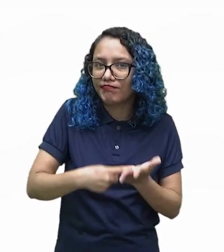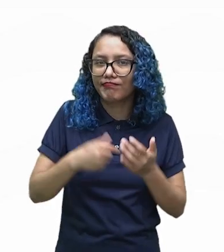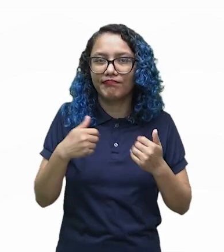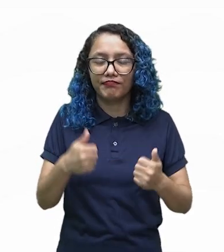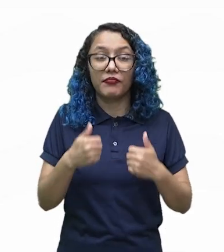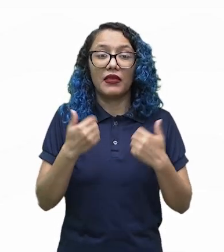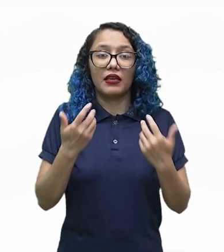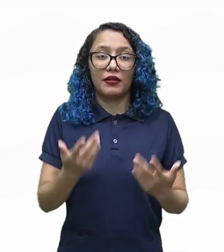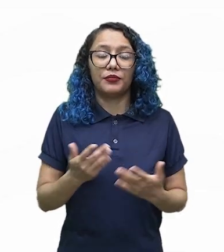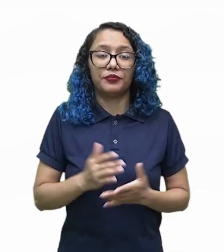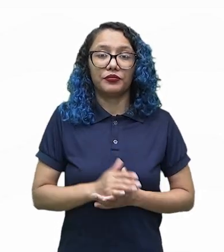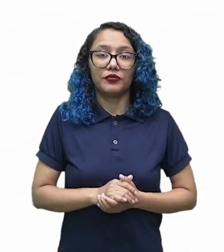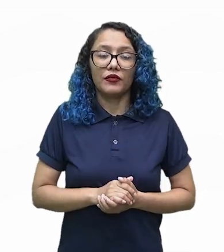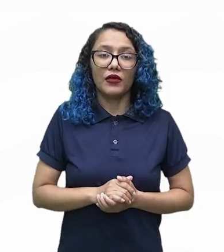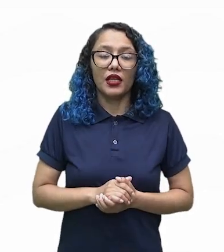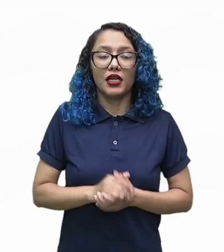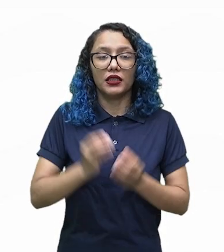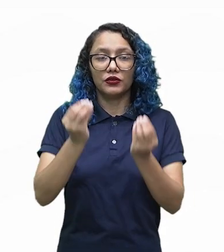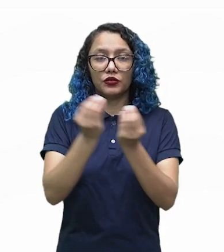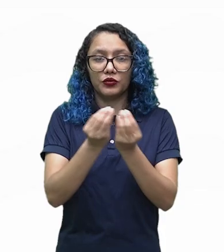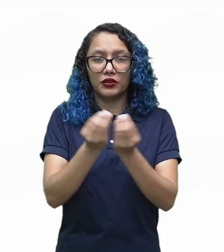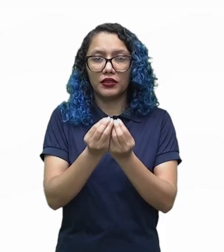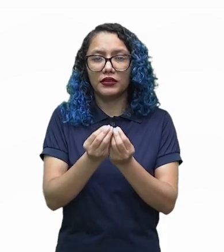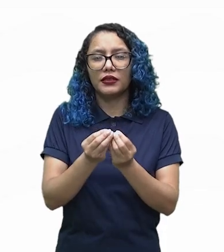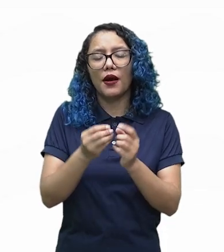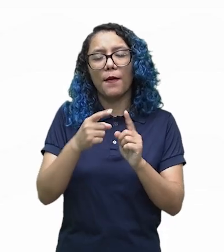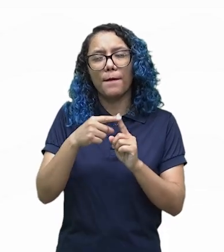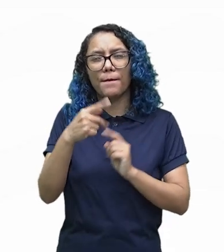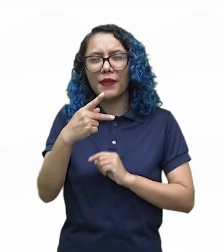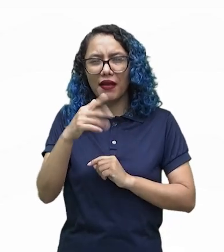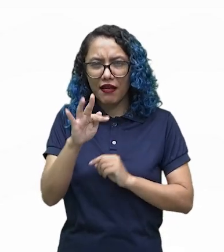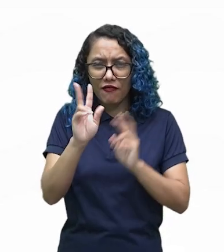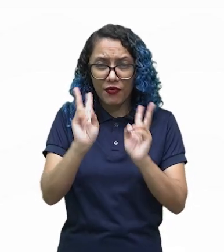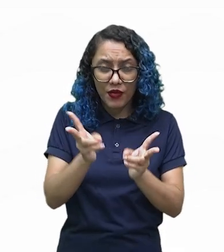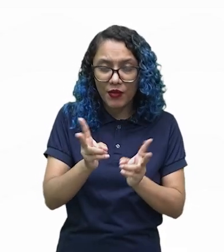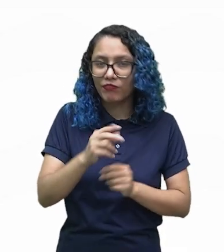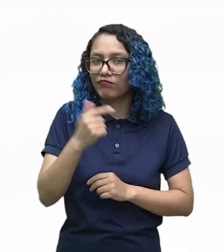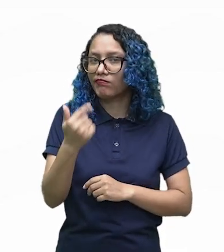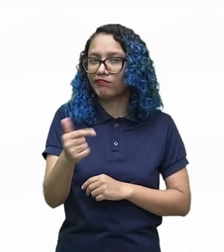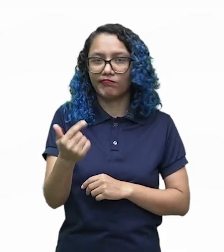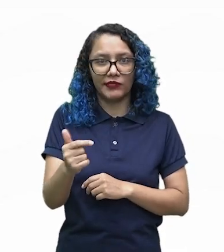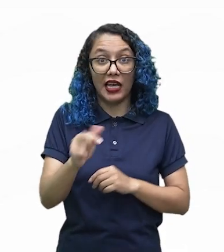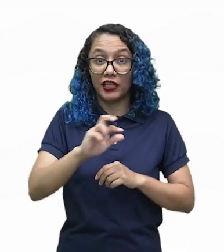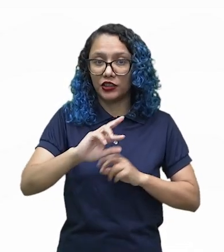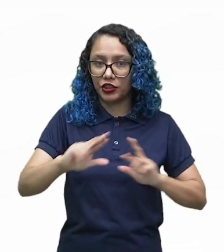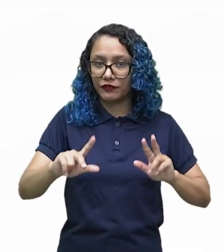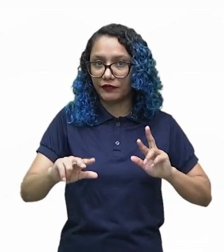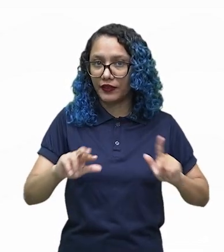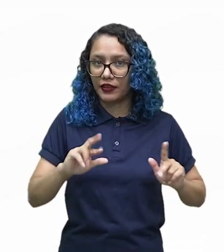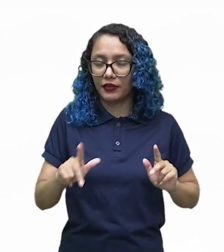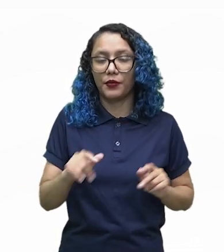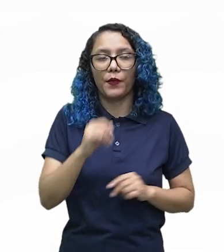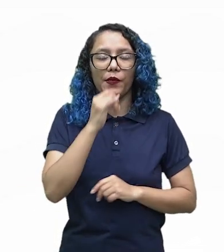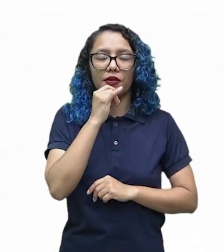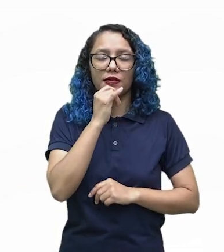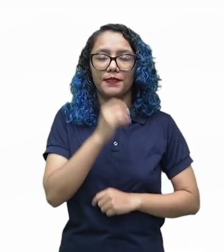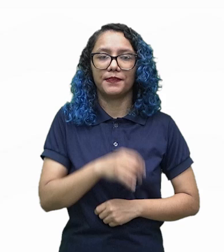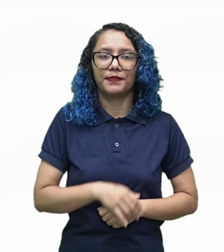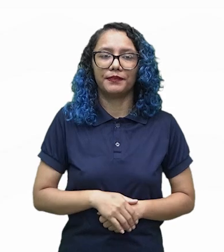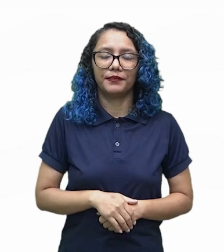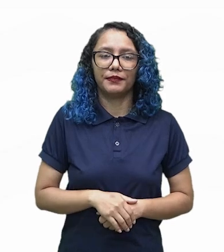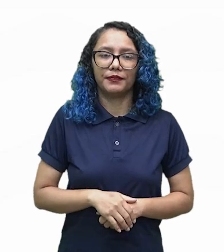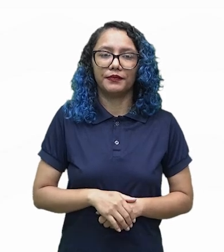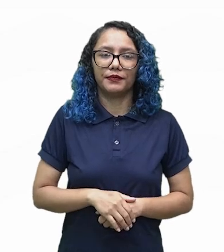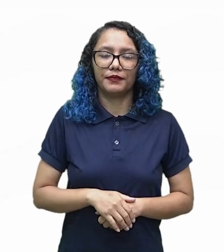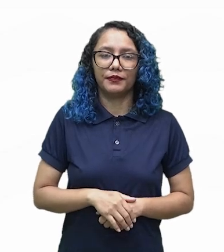as substâncias, elas não têm o mesmo PF, não têm o mesmo ponto de fusão. Por exemplo,